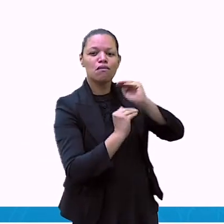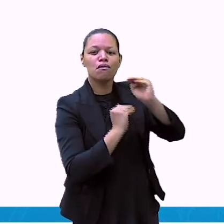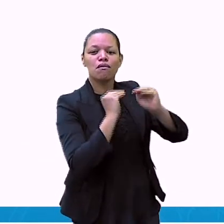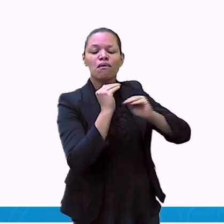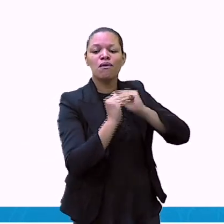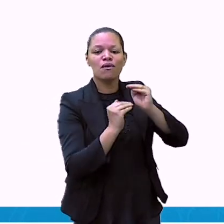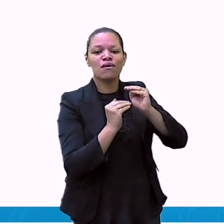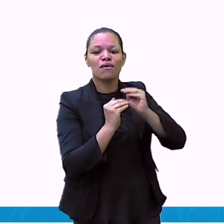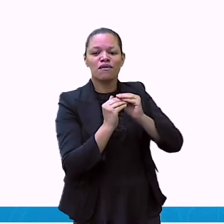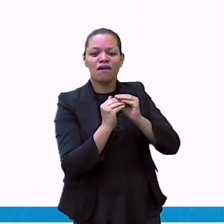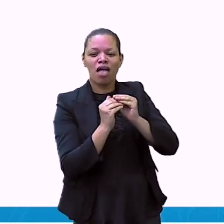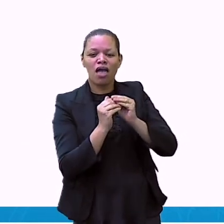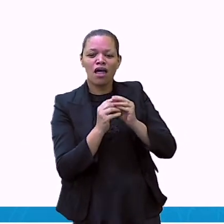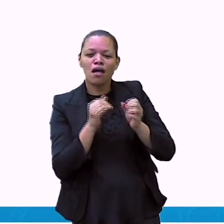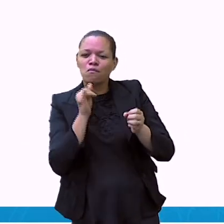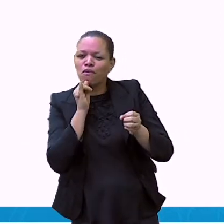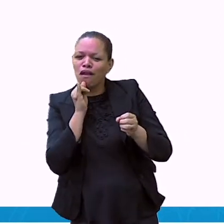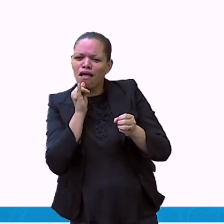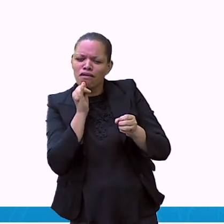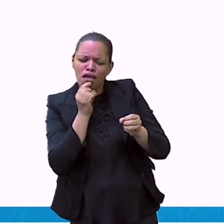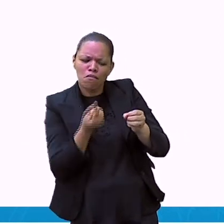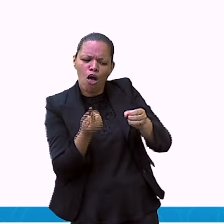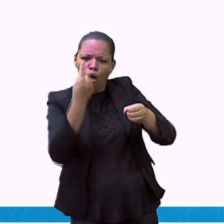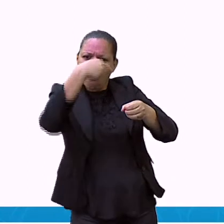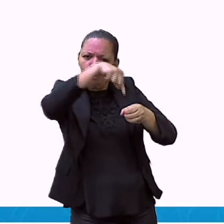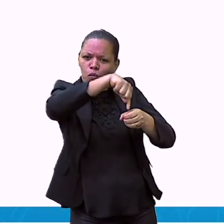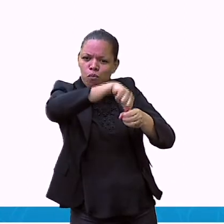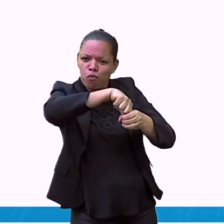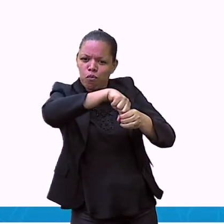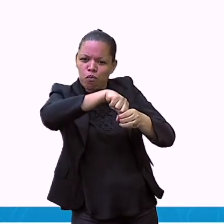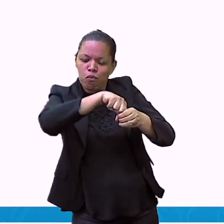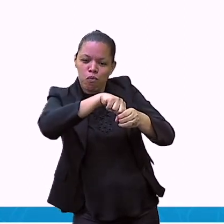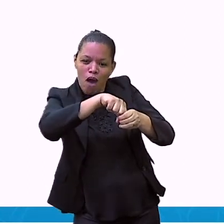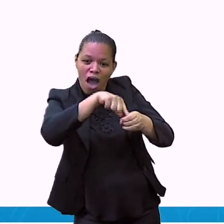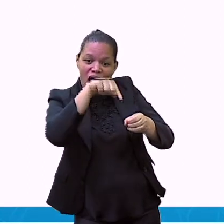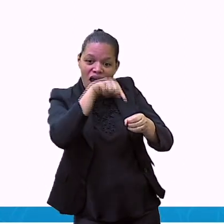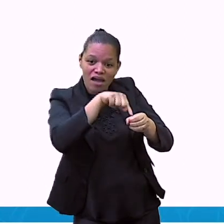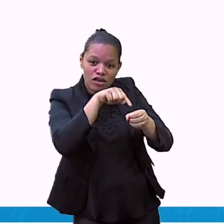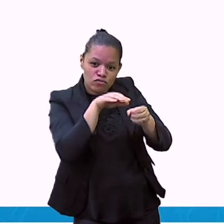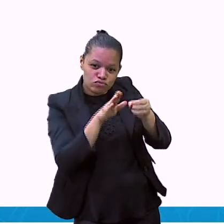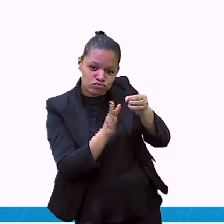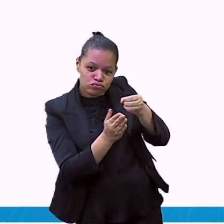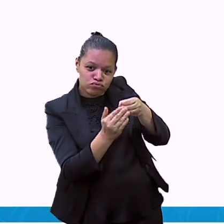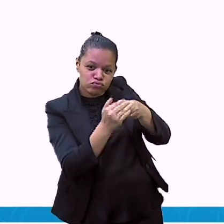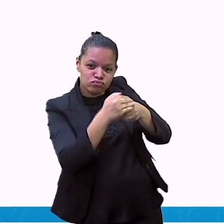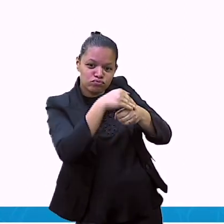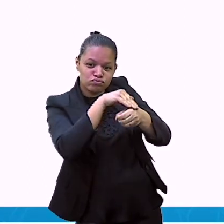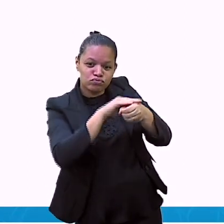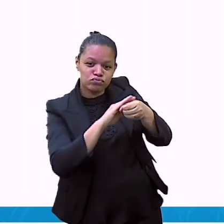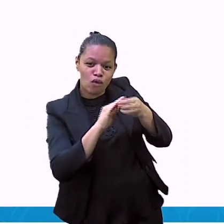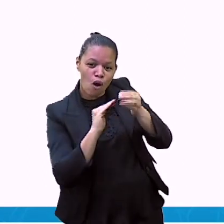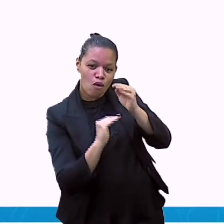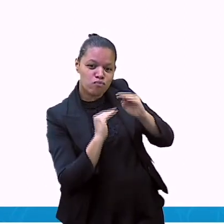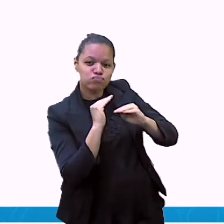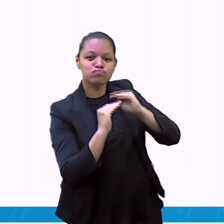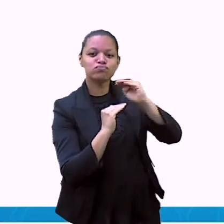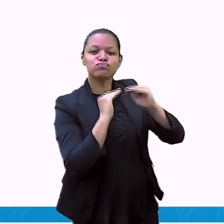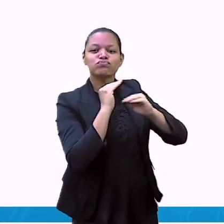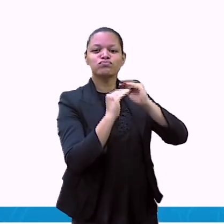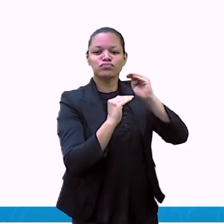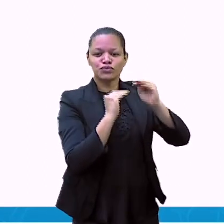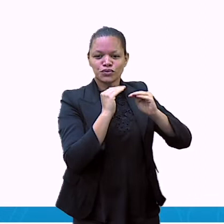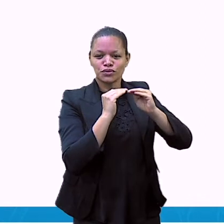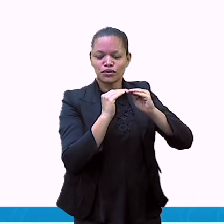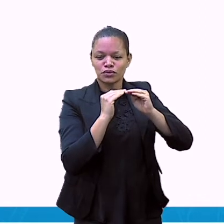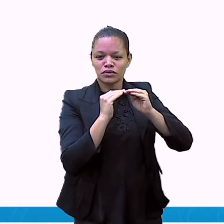reproduz e permanece inativo. As doenças causadas por vírus são chamadas de